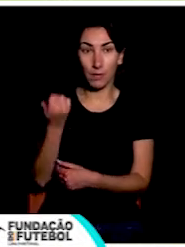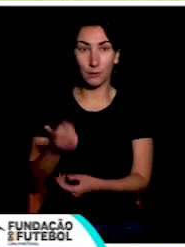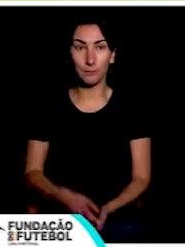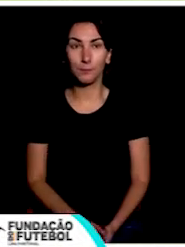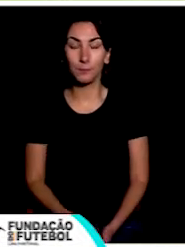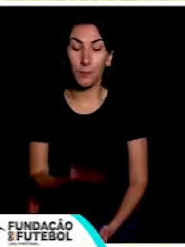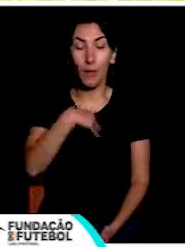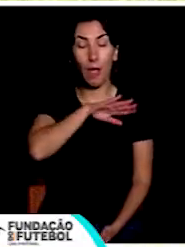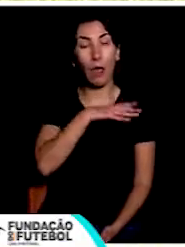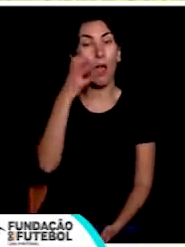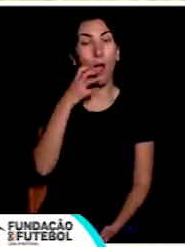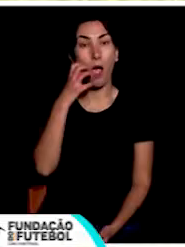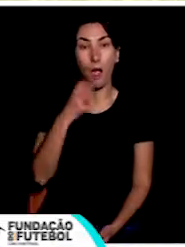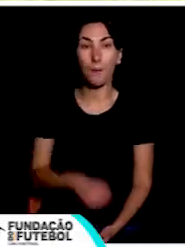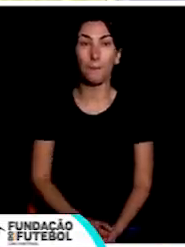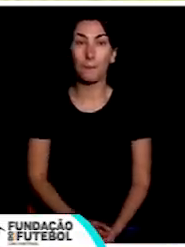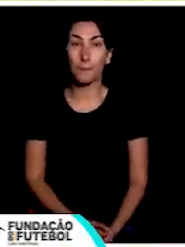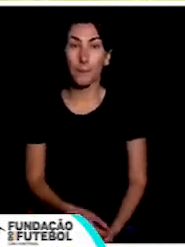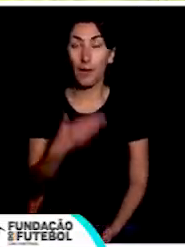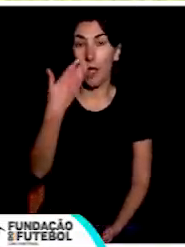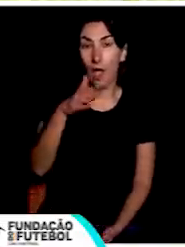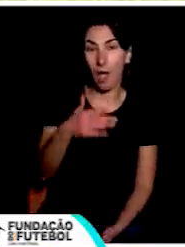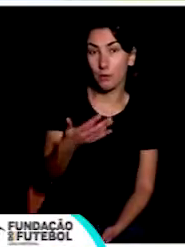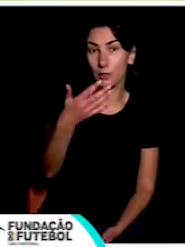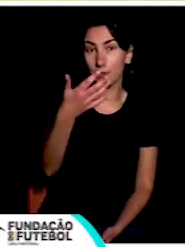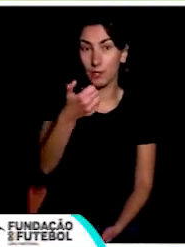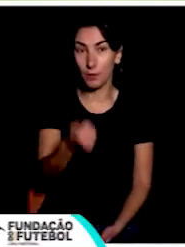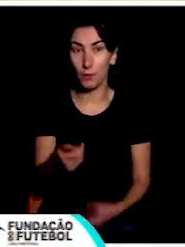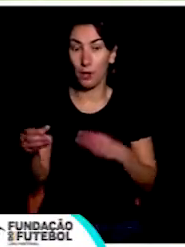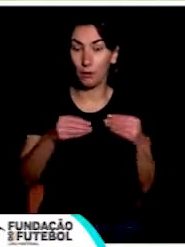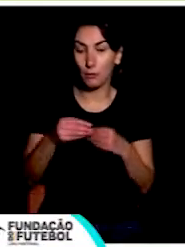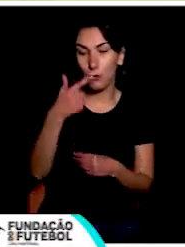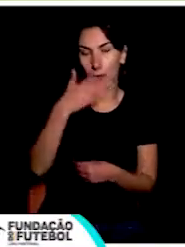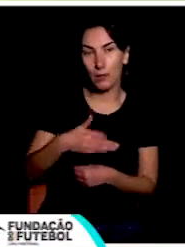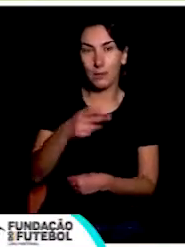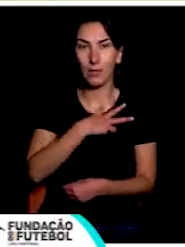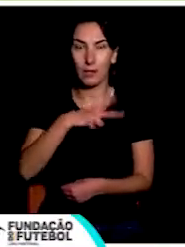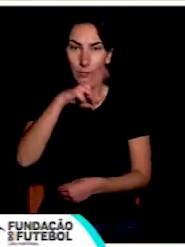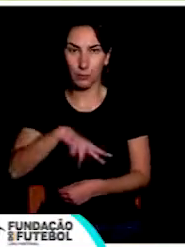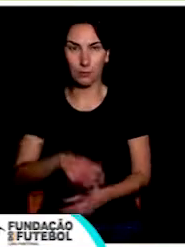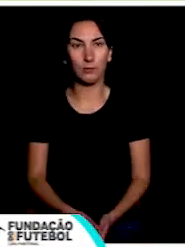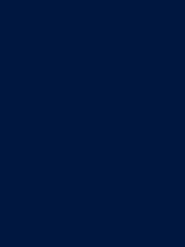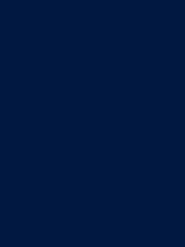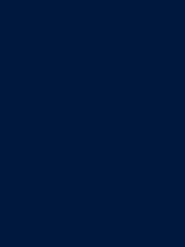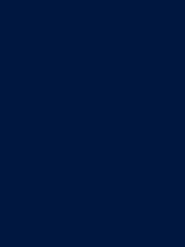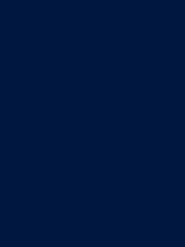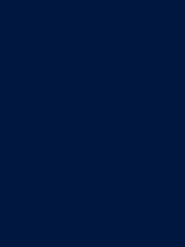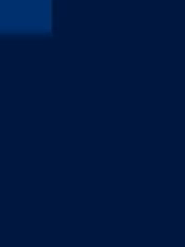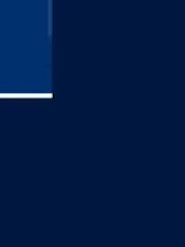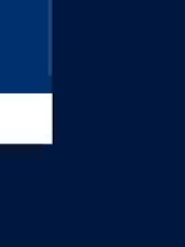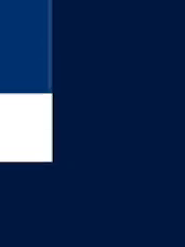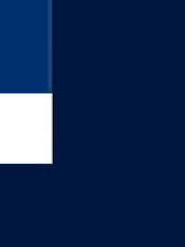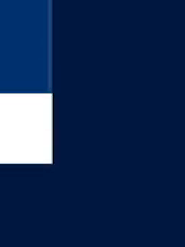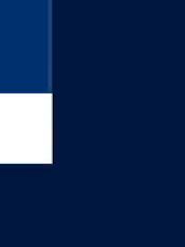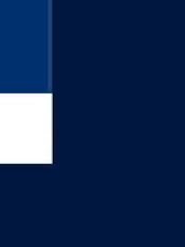conseguir as vitórias. Académica Sporting da Covilhã, domingo às 11h15, jogo da semana da Liga Portugal. SABSEC.